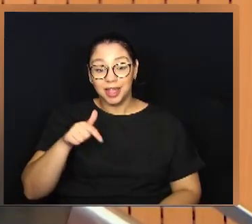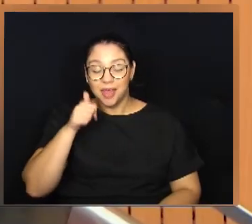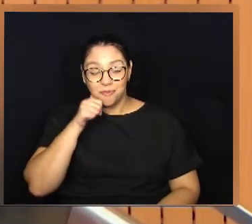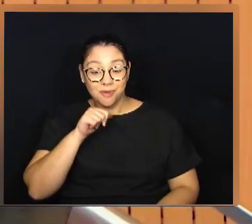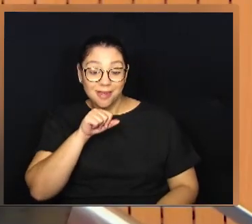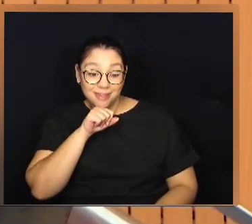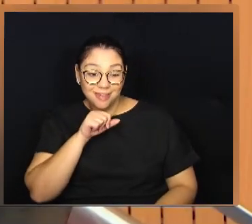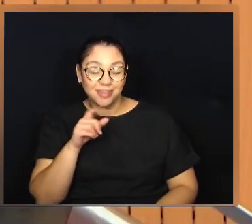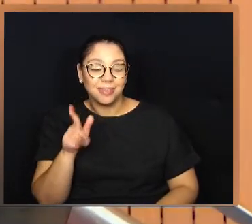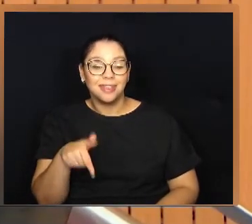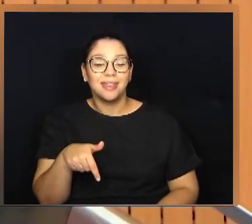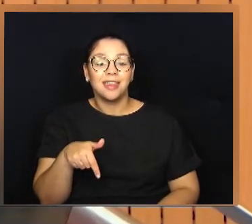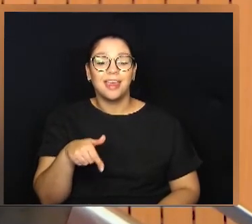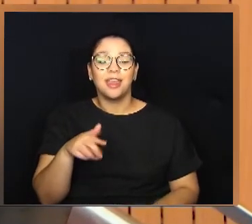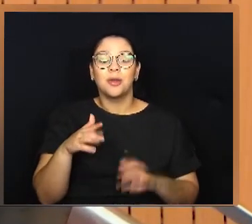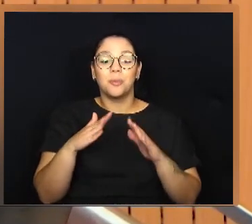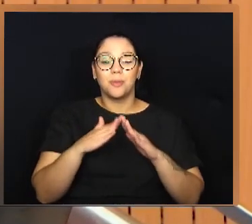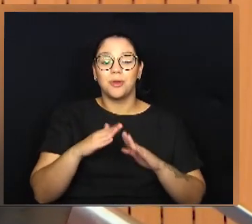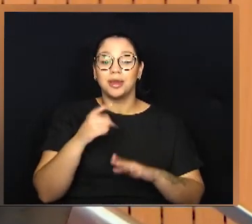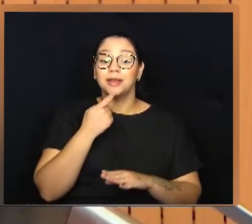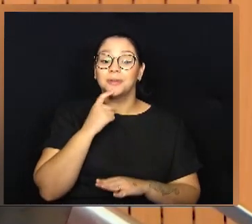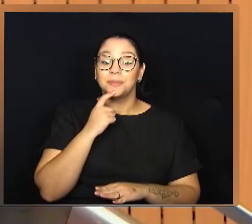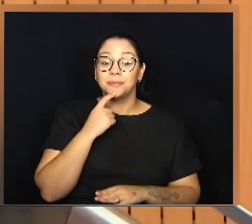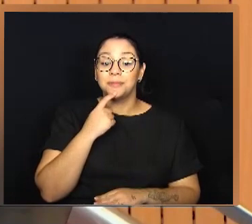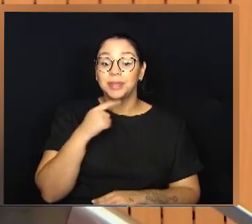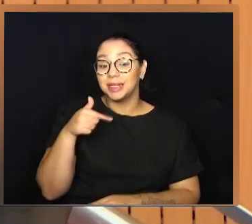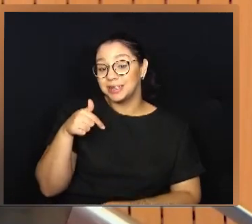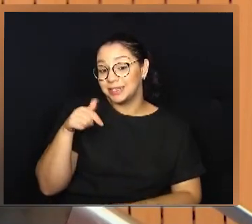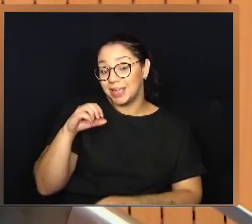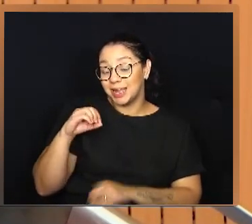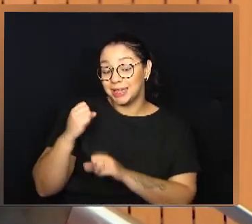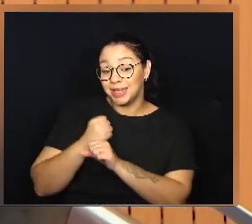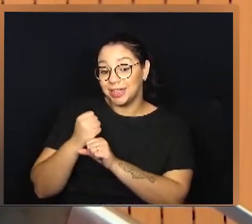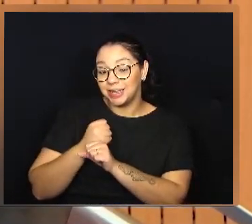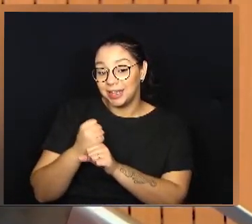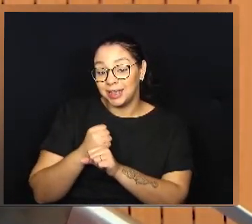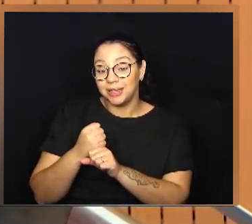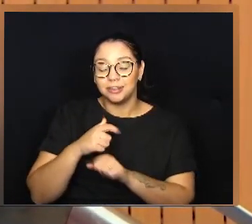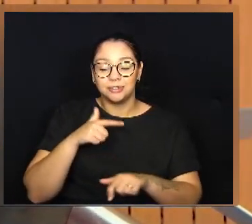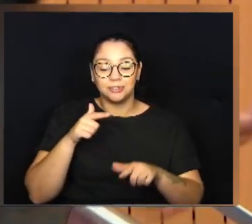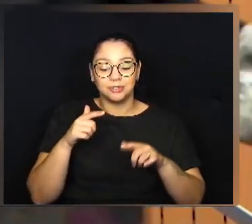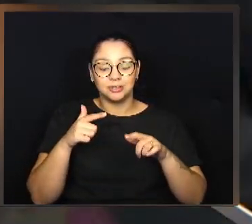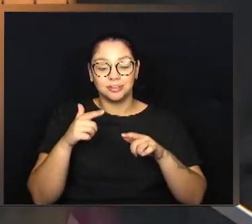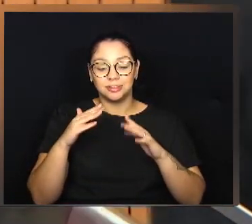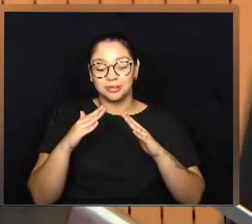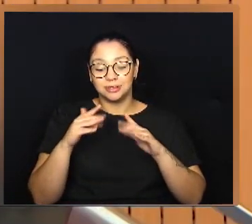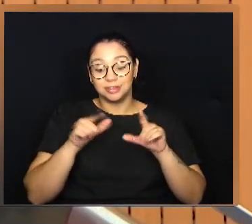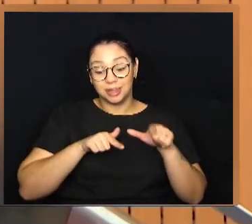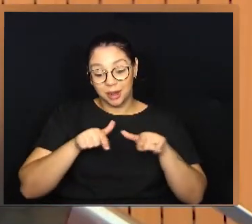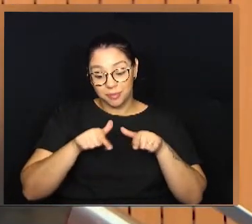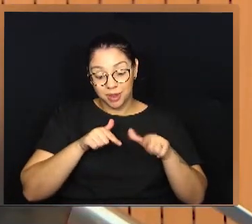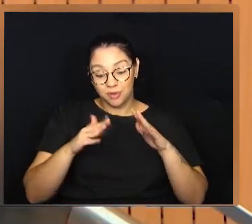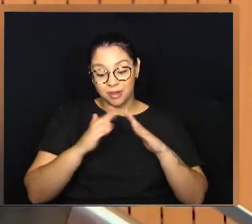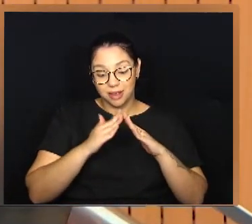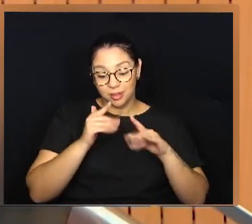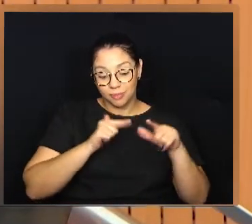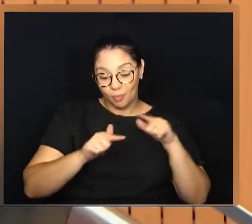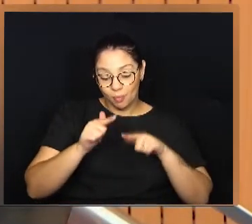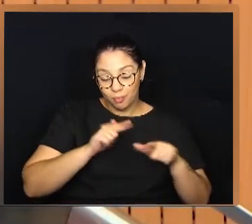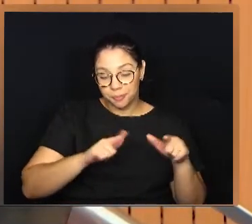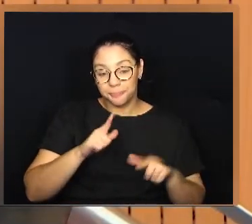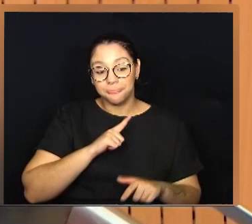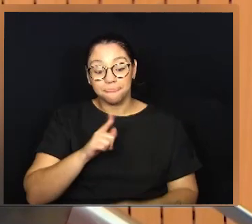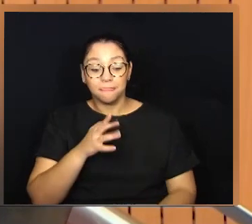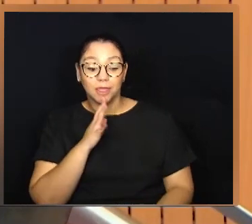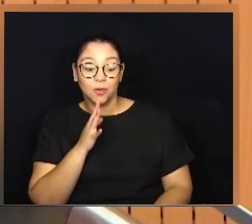mãe Alexandrina que reside em Campinas às 7 décadas trabalhou como doméstica durante muitos anos e